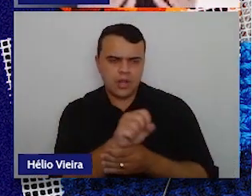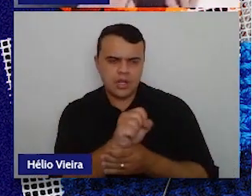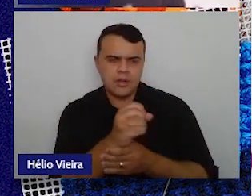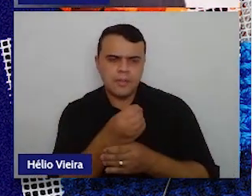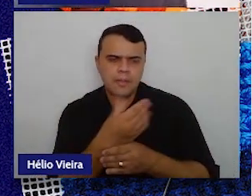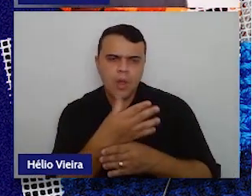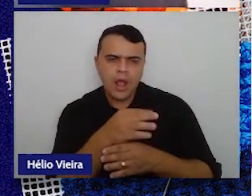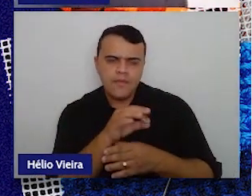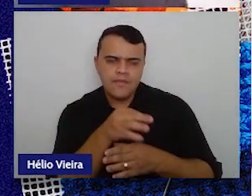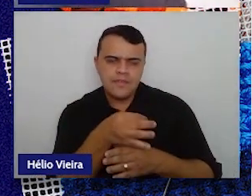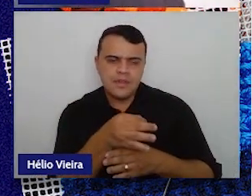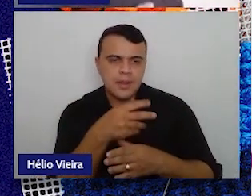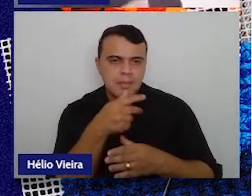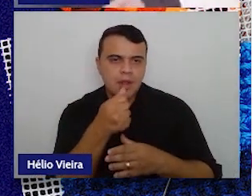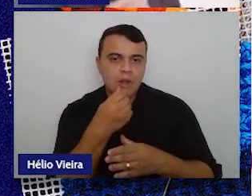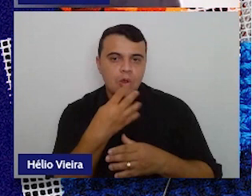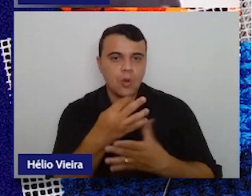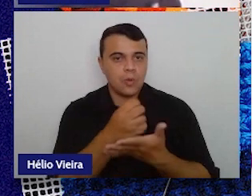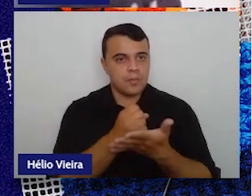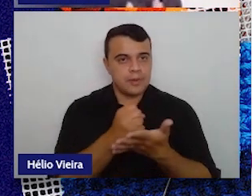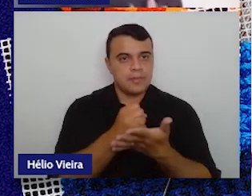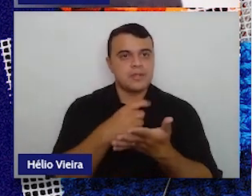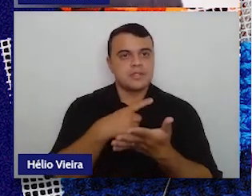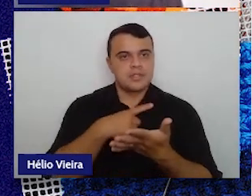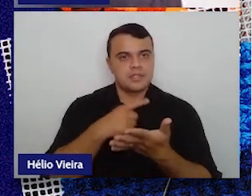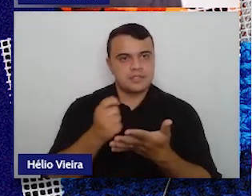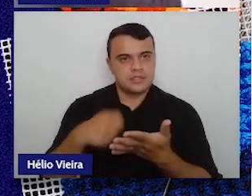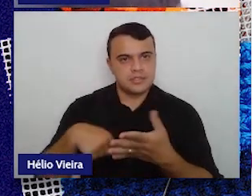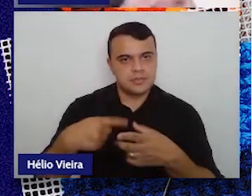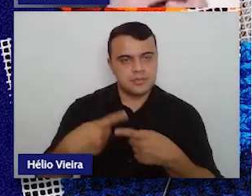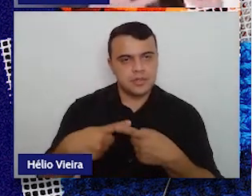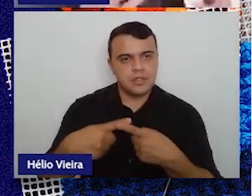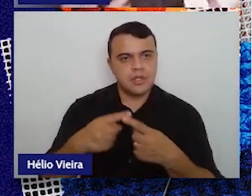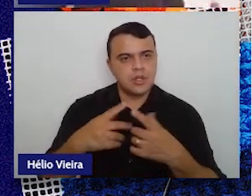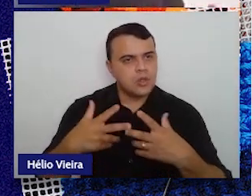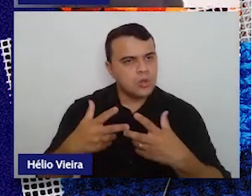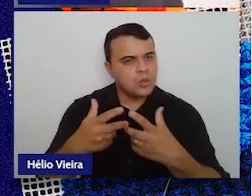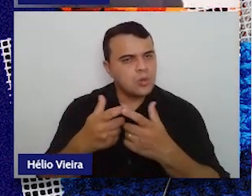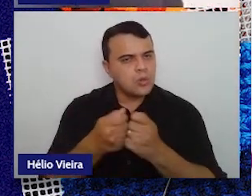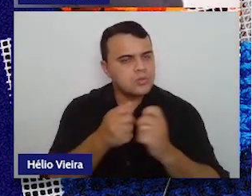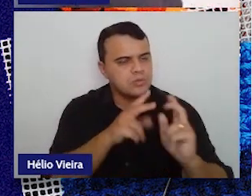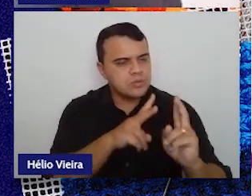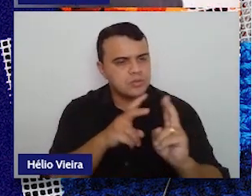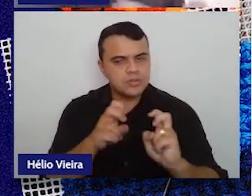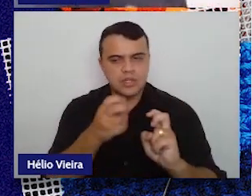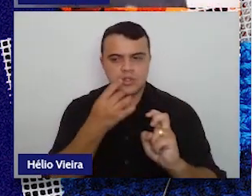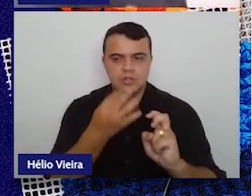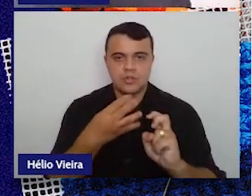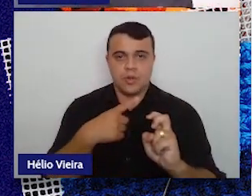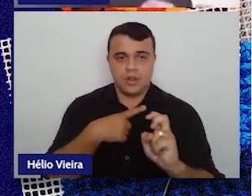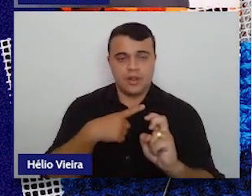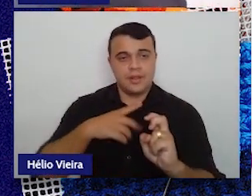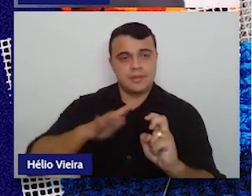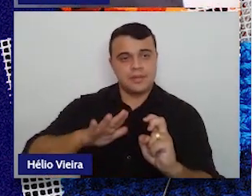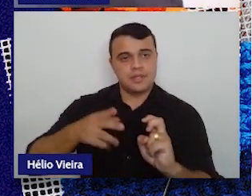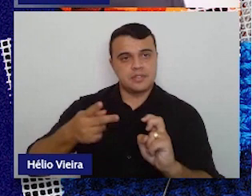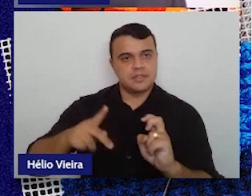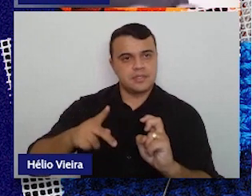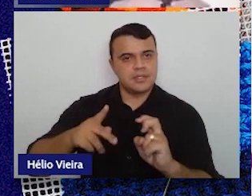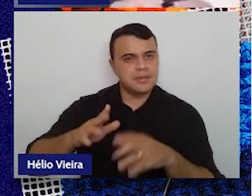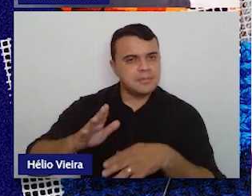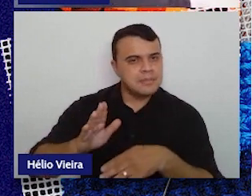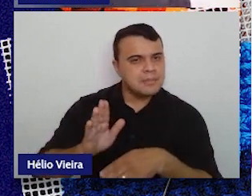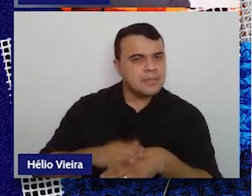pode trabalhar as cores primárias, a gente pode trabalhar todos os conceitos de cor, mas esse é especificamente